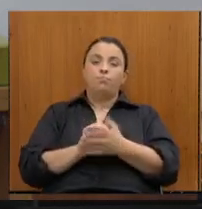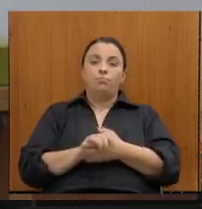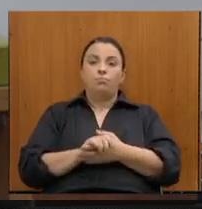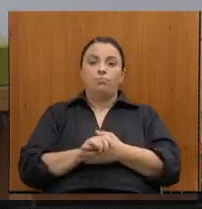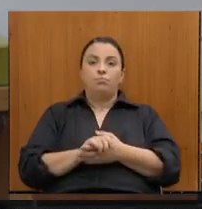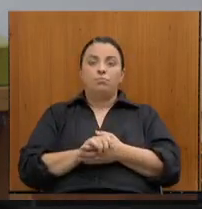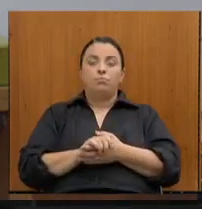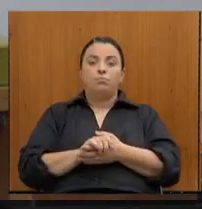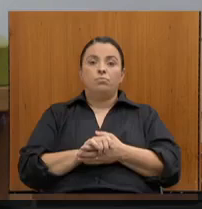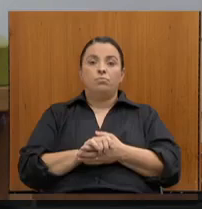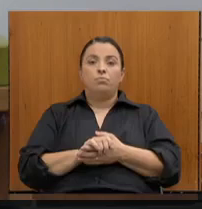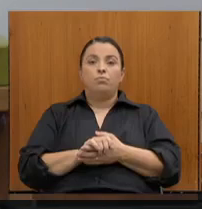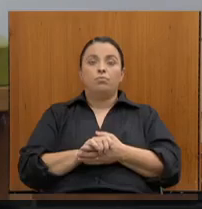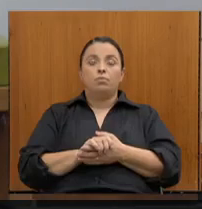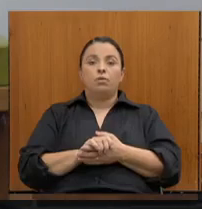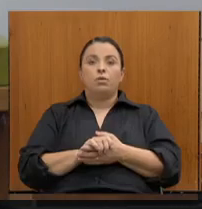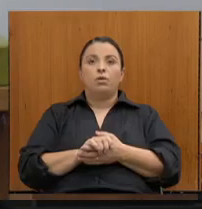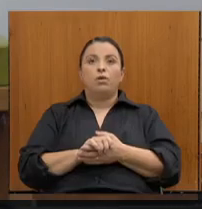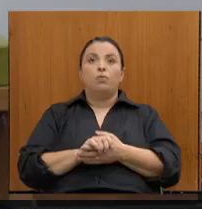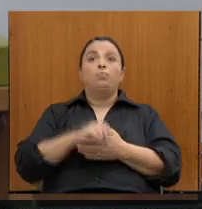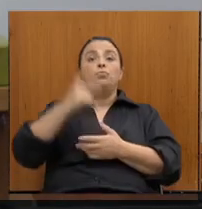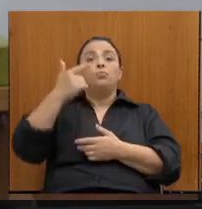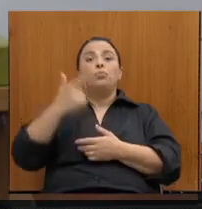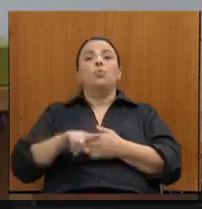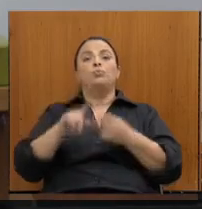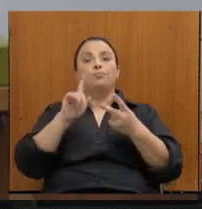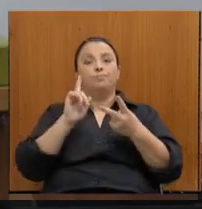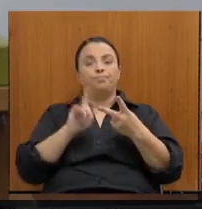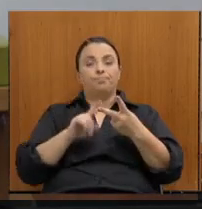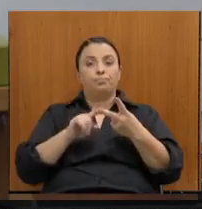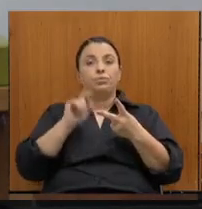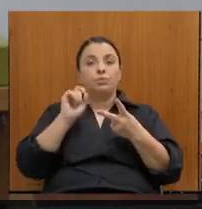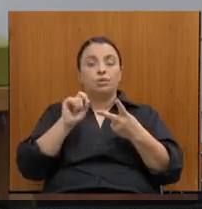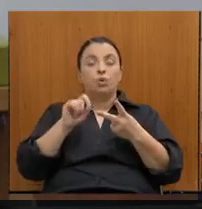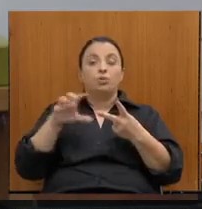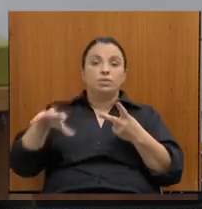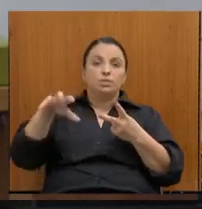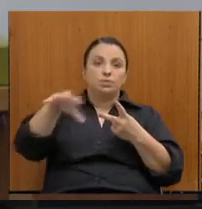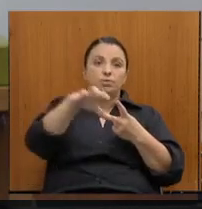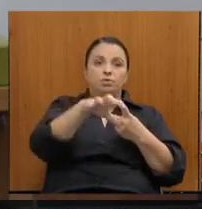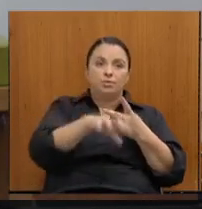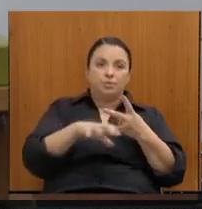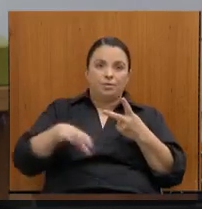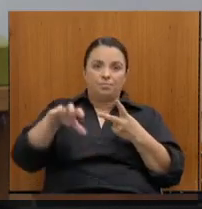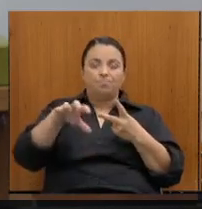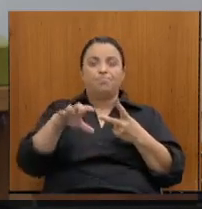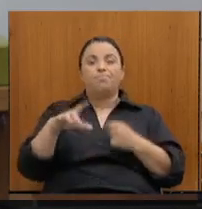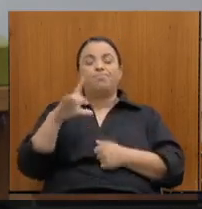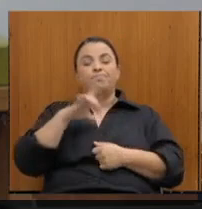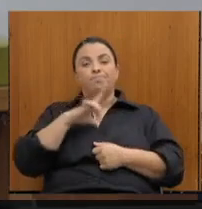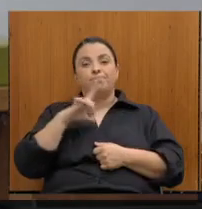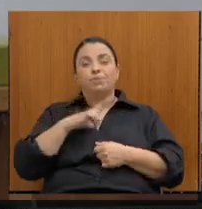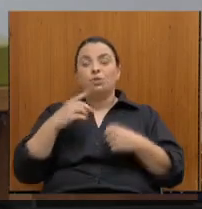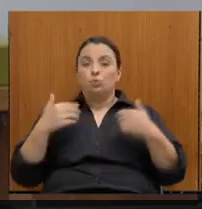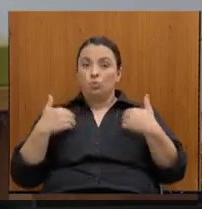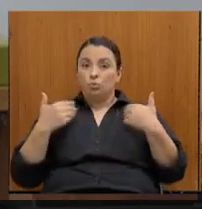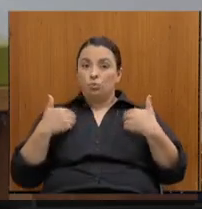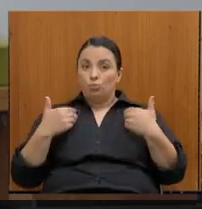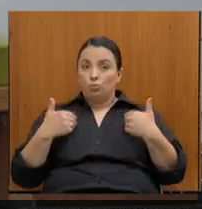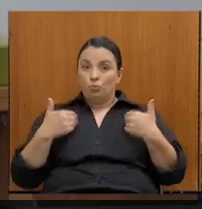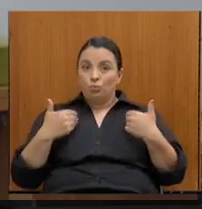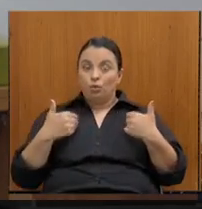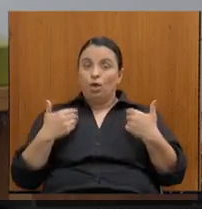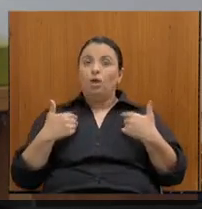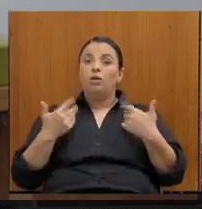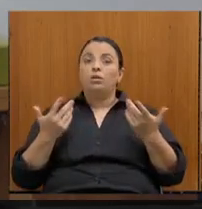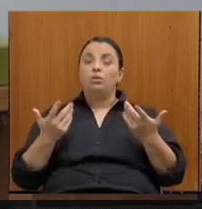setorial e nós temos observado o que existe um ânimo muito grande e o senhor presenciou